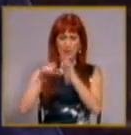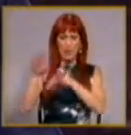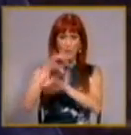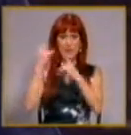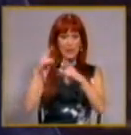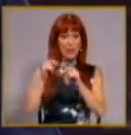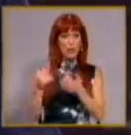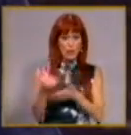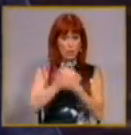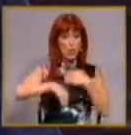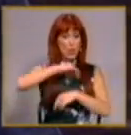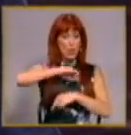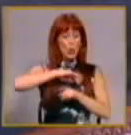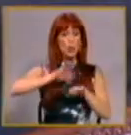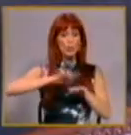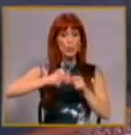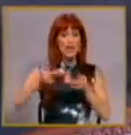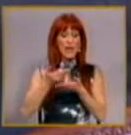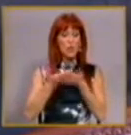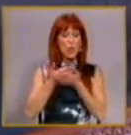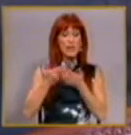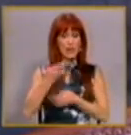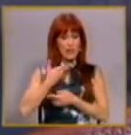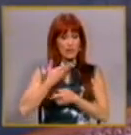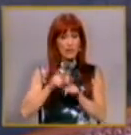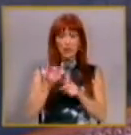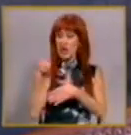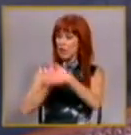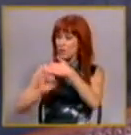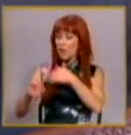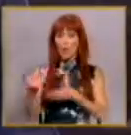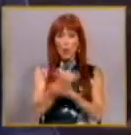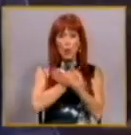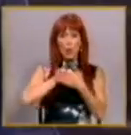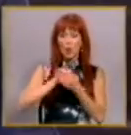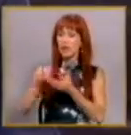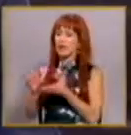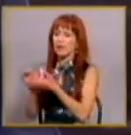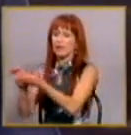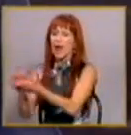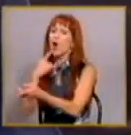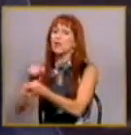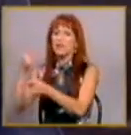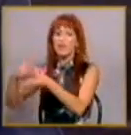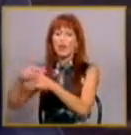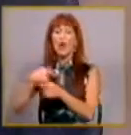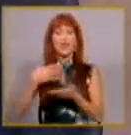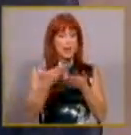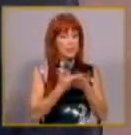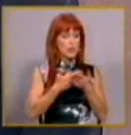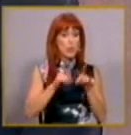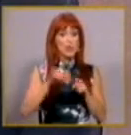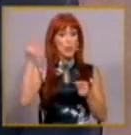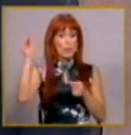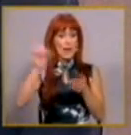Europeu tem lucros com a negociação da dívida e devolveu esses lucros à Grécia. O que nós queremos é negociar com o Banco